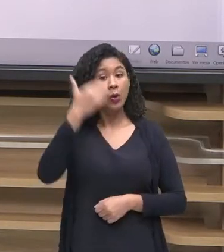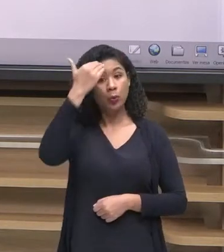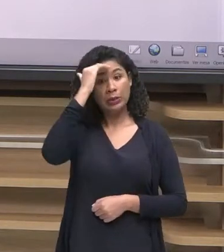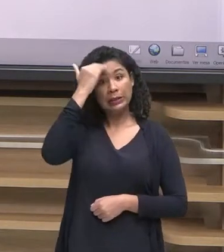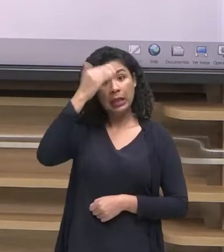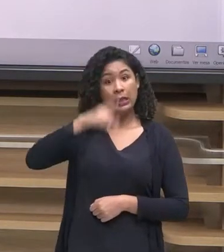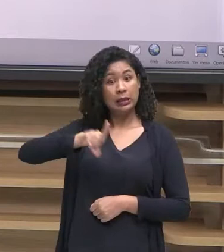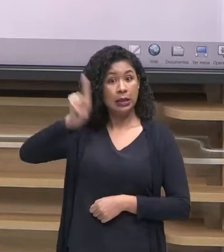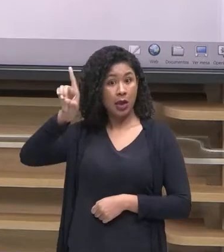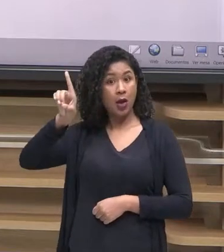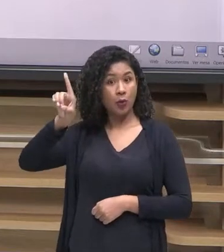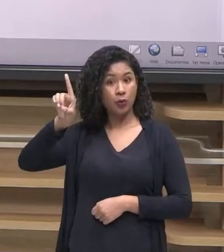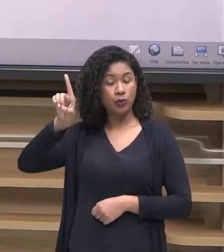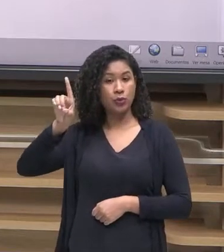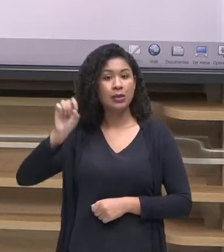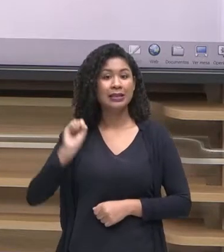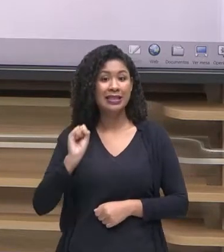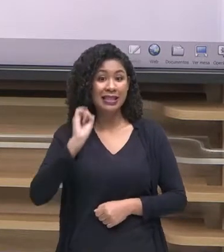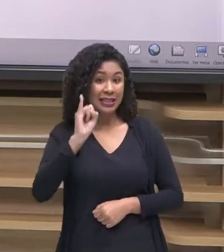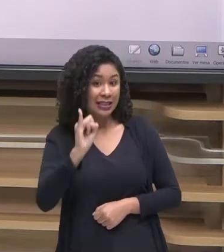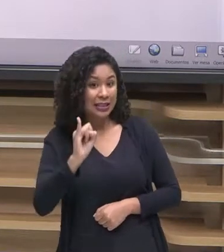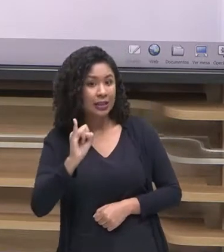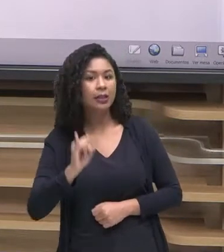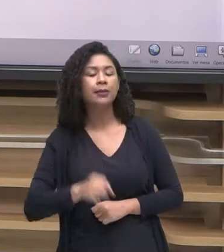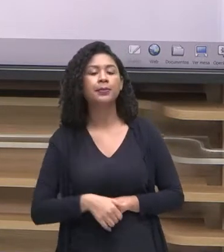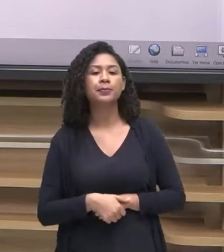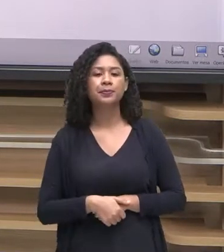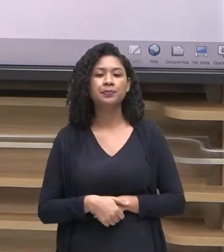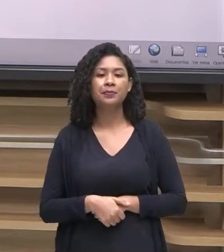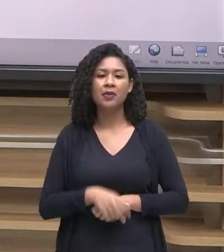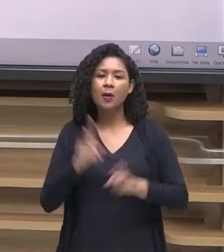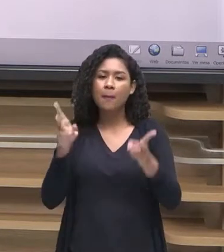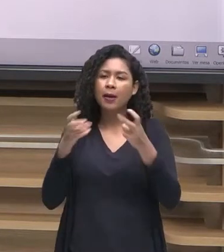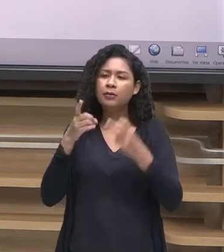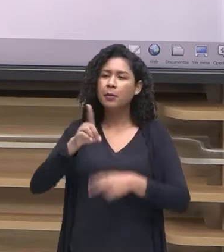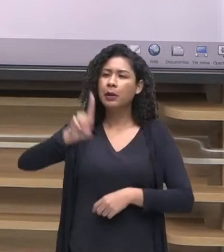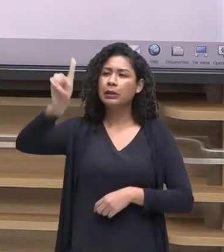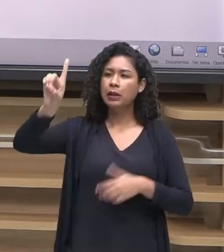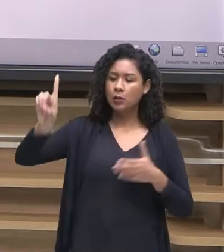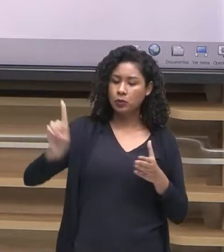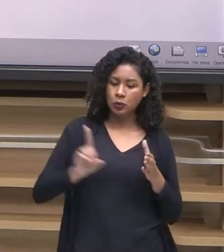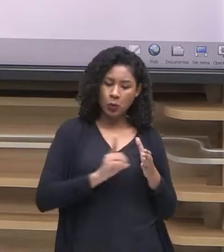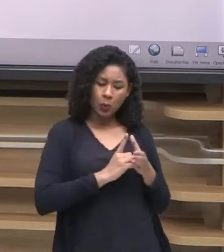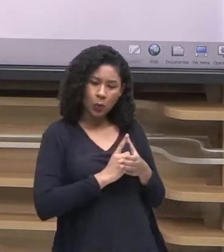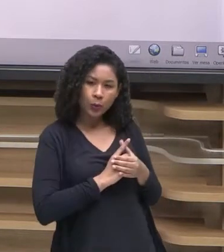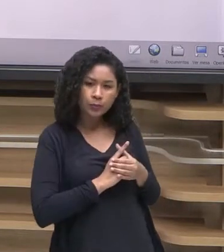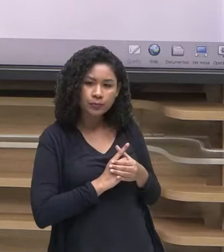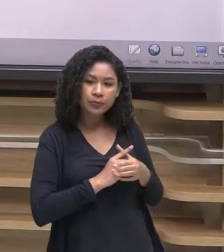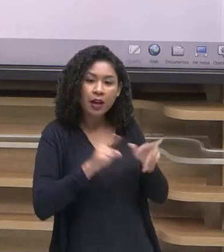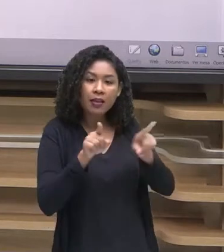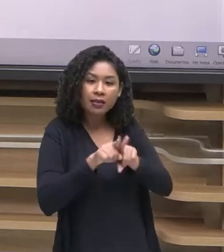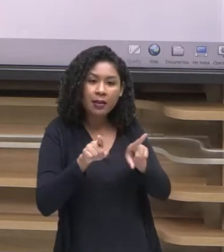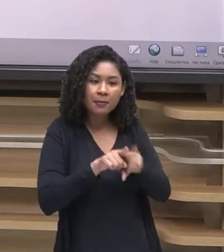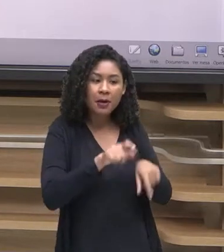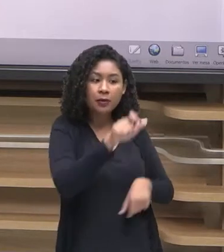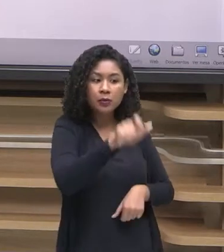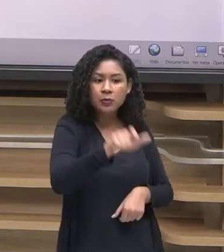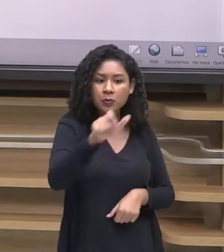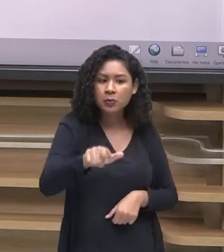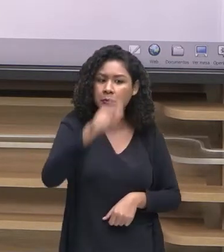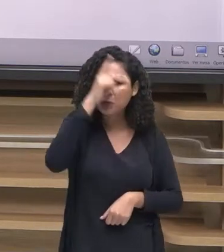eu entendo eu entendo que Ele está em mim, mas também está nas necessidades da